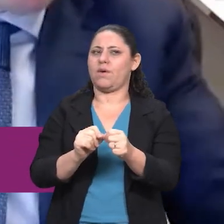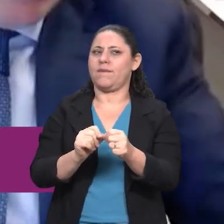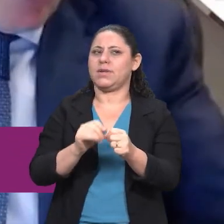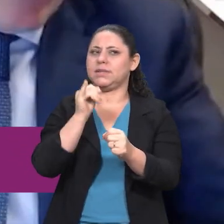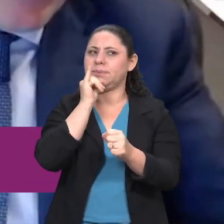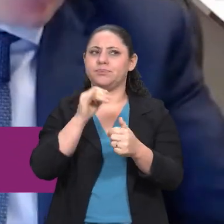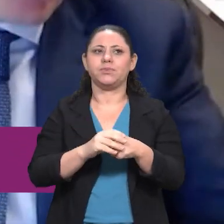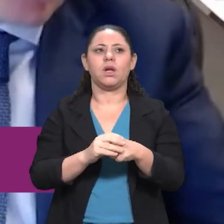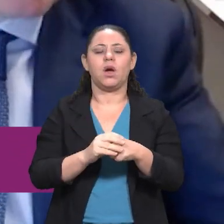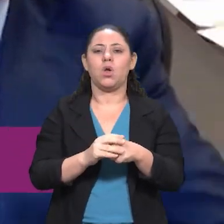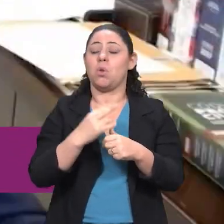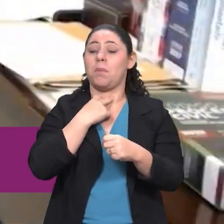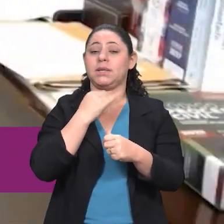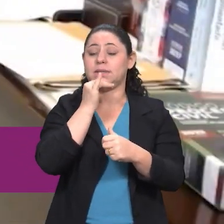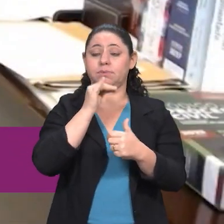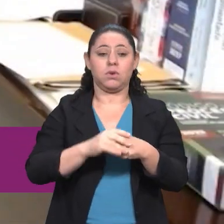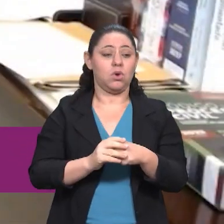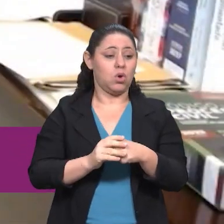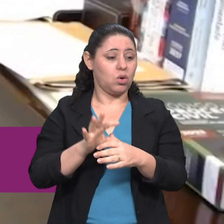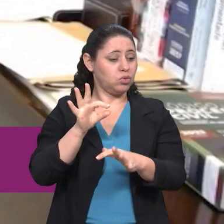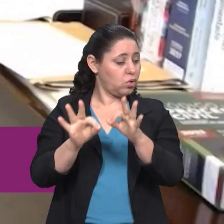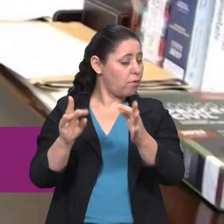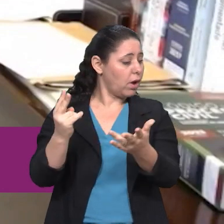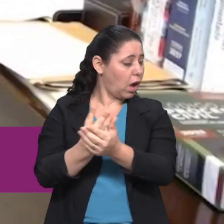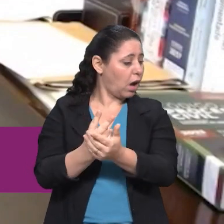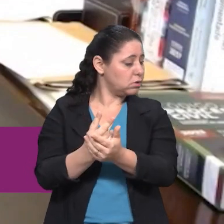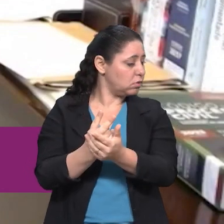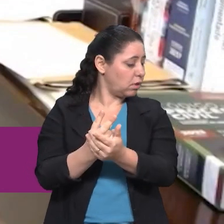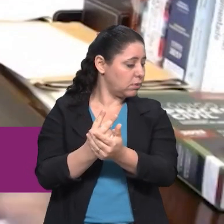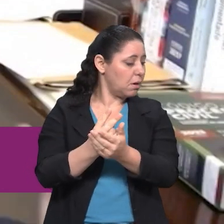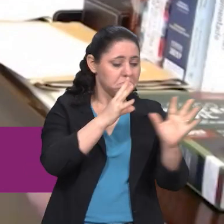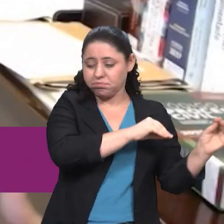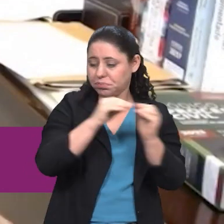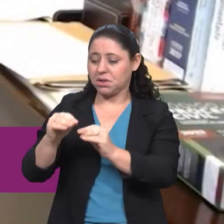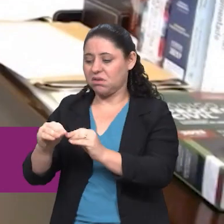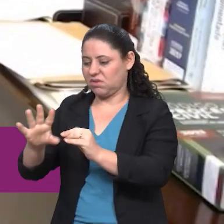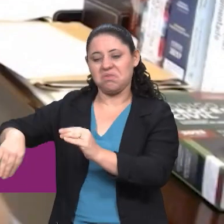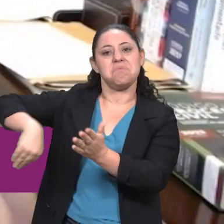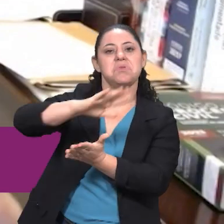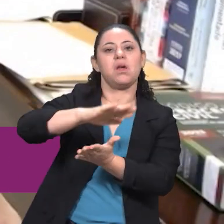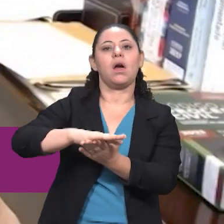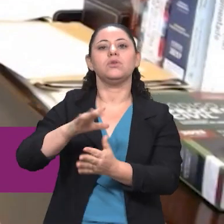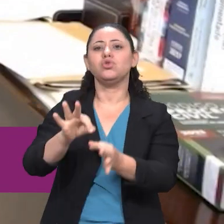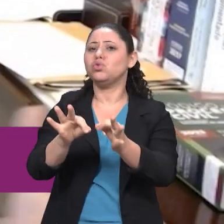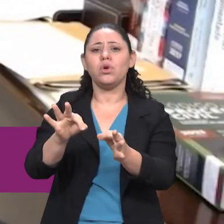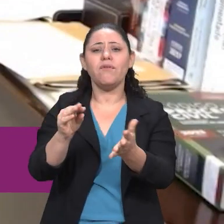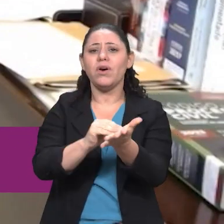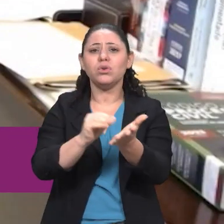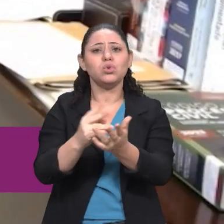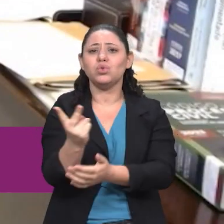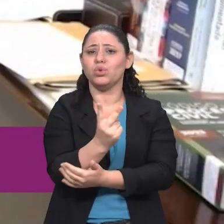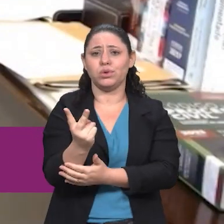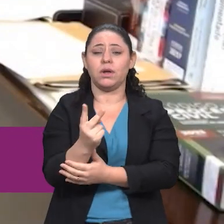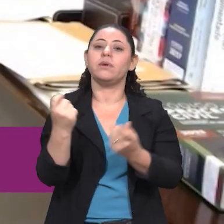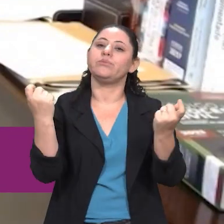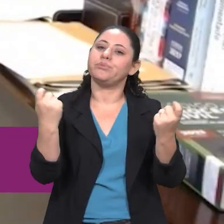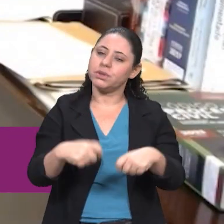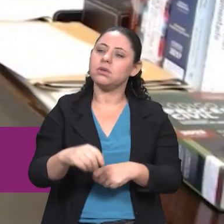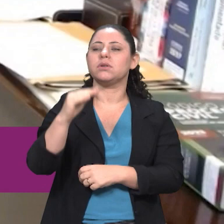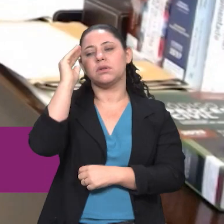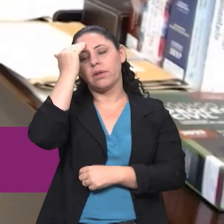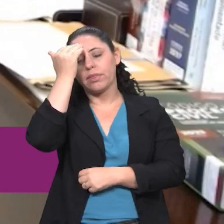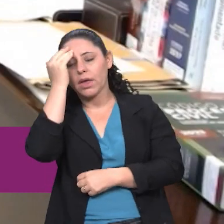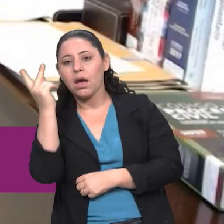não se pode reparar uma injustiça cometendo outra injustiça. É fundamental que haja esse cuidado, e sobretudo da parte do